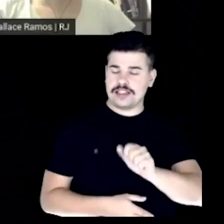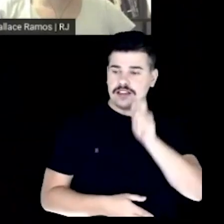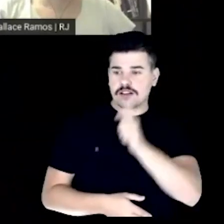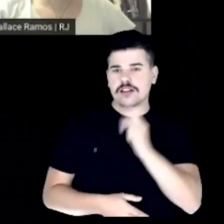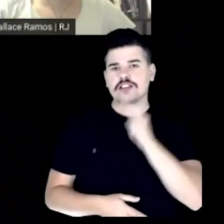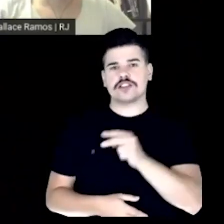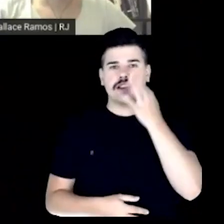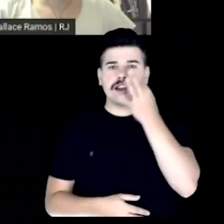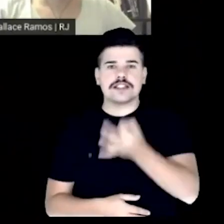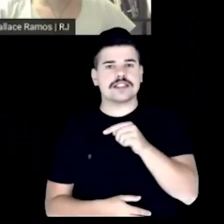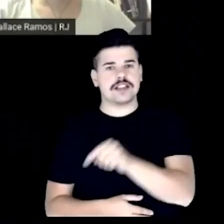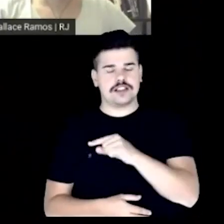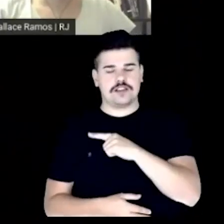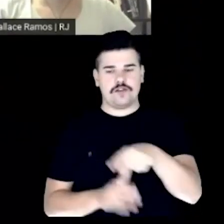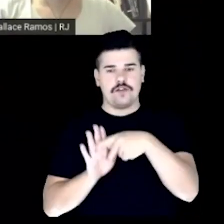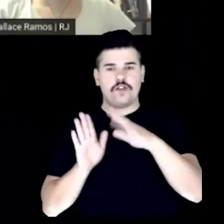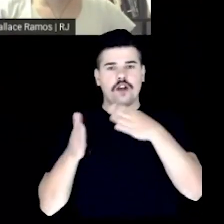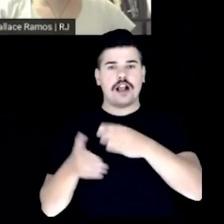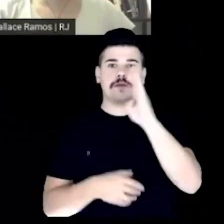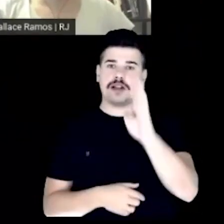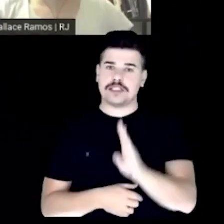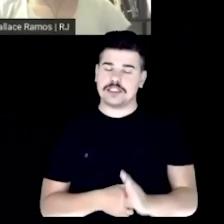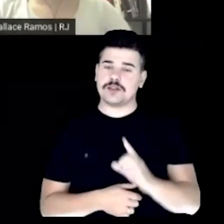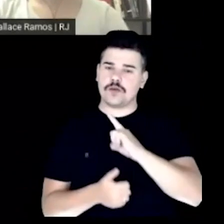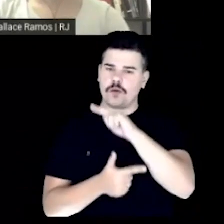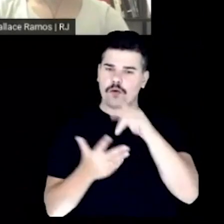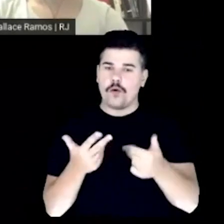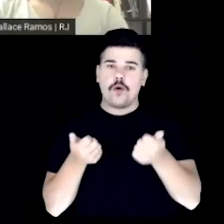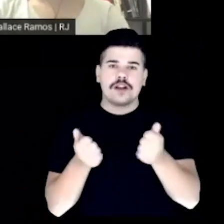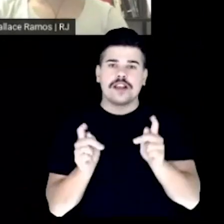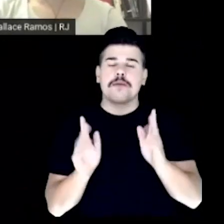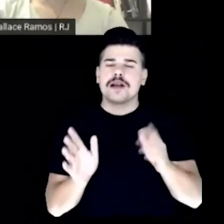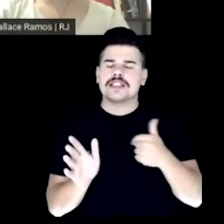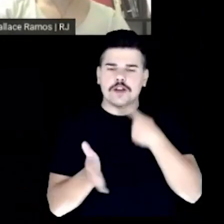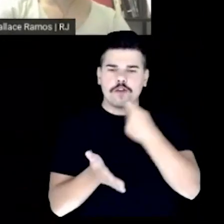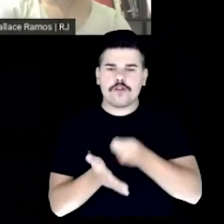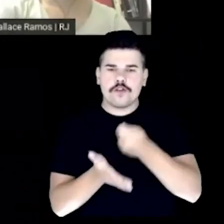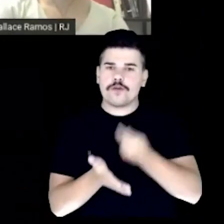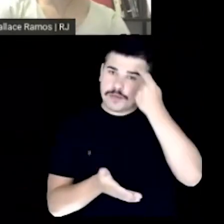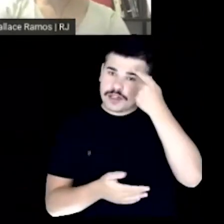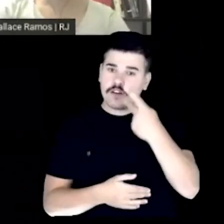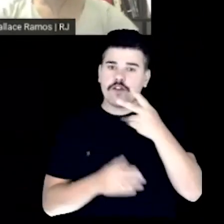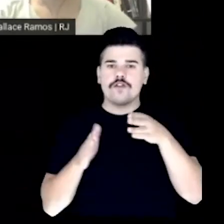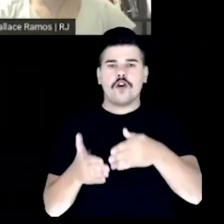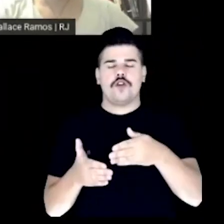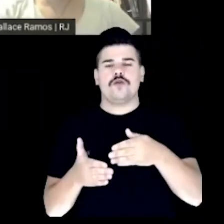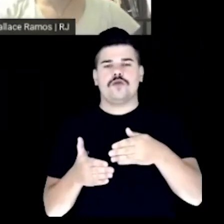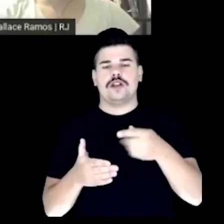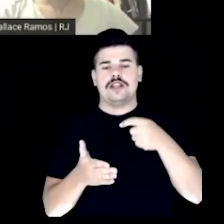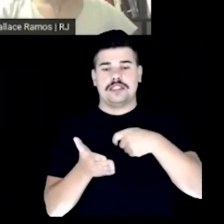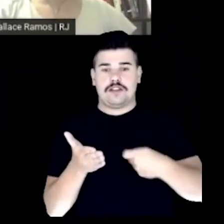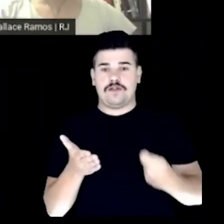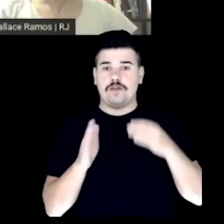crítica interessante e tal, assim, para um livro de autor brasileiro e tal, à medida do possível, e eu sempre bati muito nessa tecla de que eu escrevo